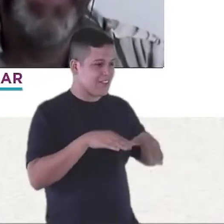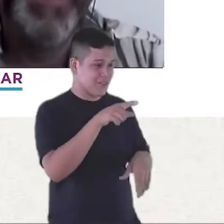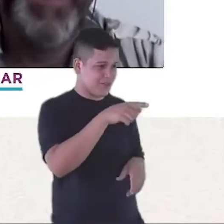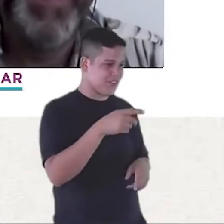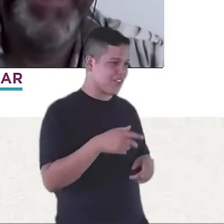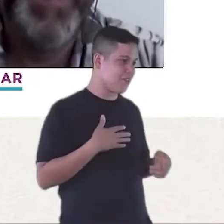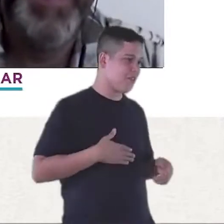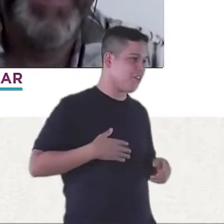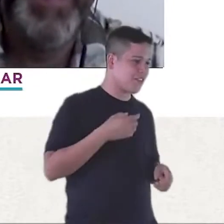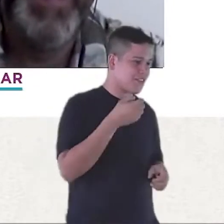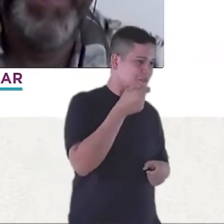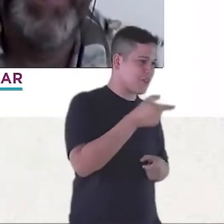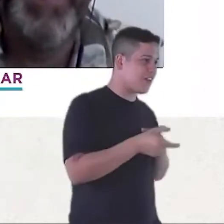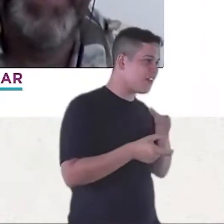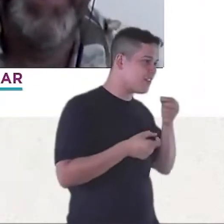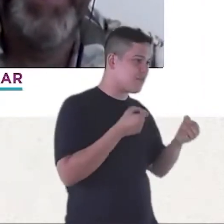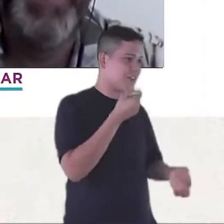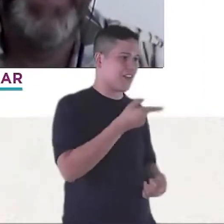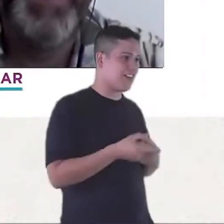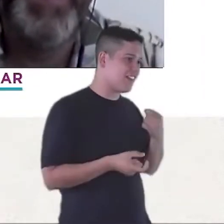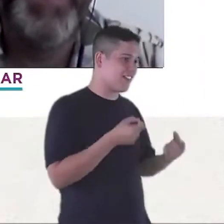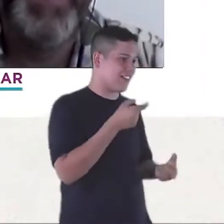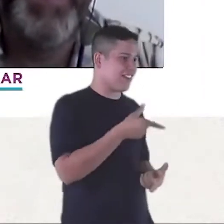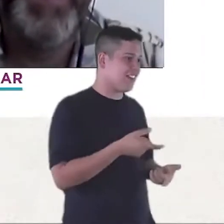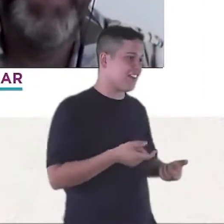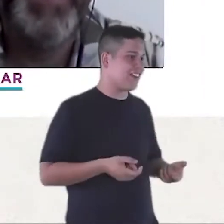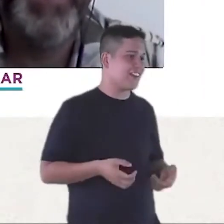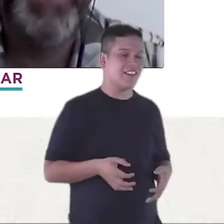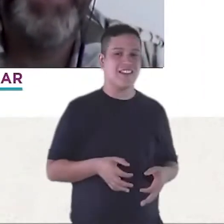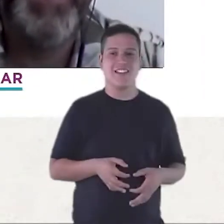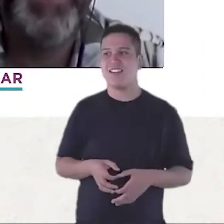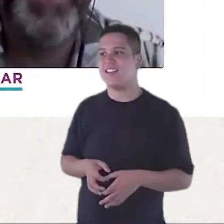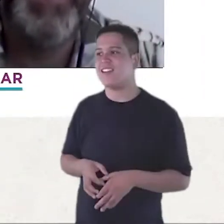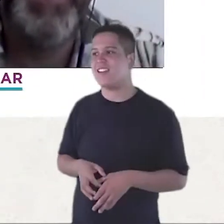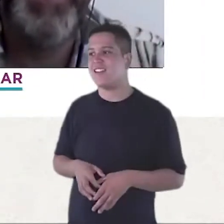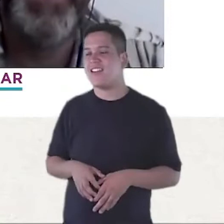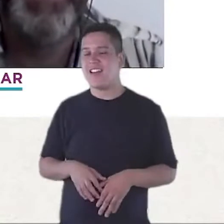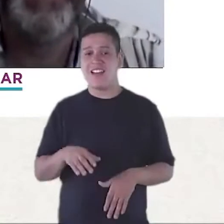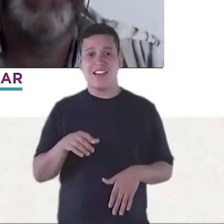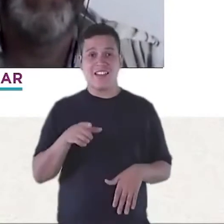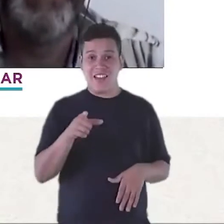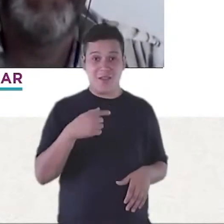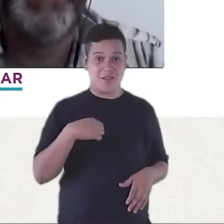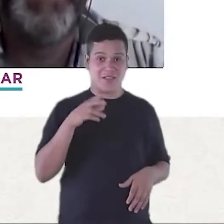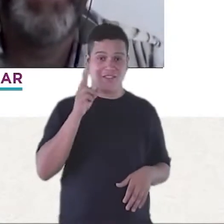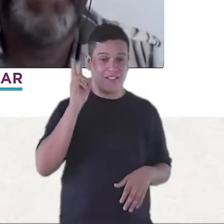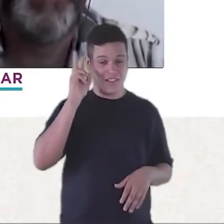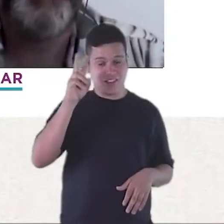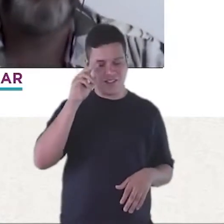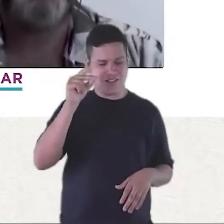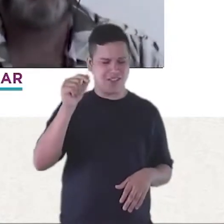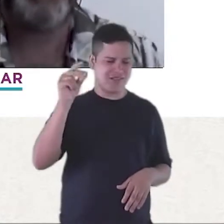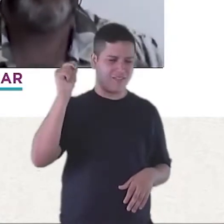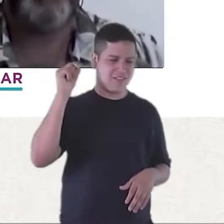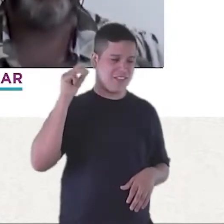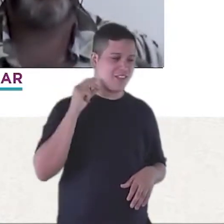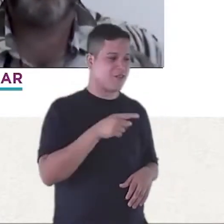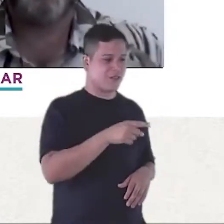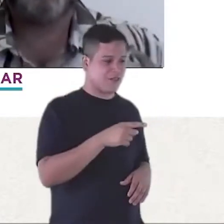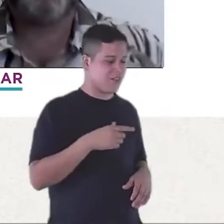Quê? Alguma coisa de você escapa sem humor? Desde que eu te conheço, sempre a sua